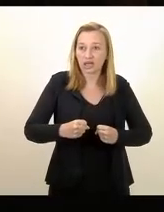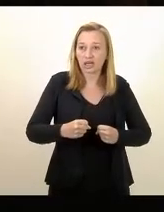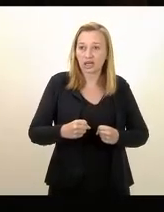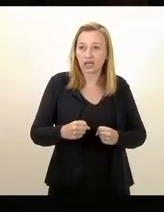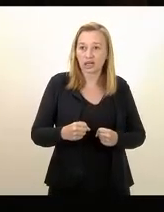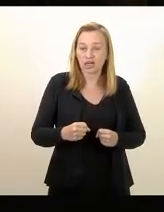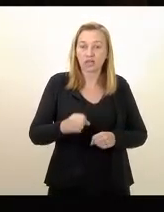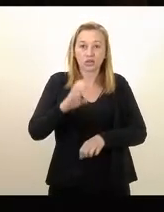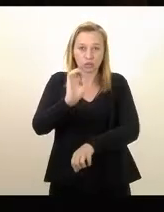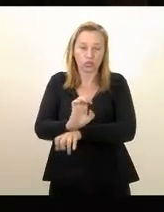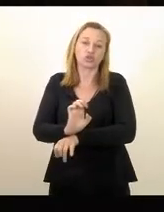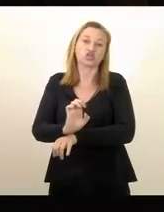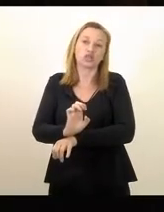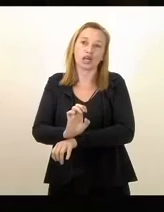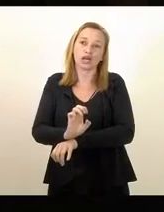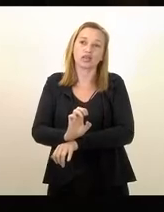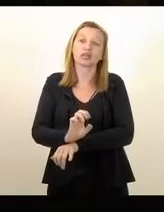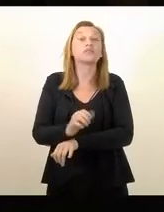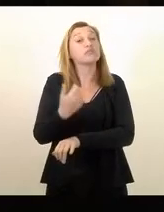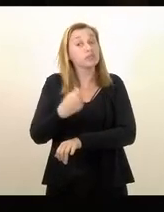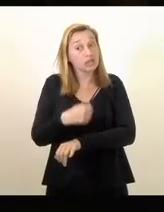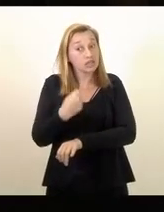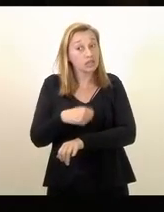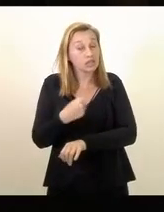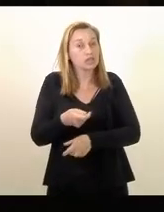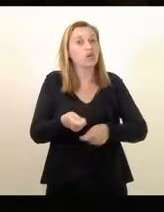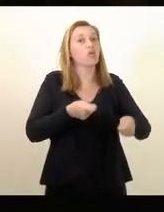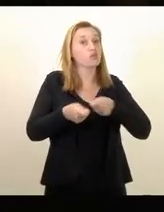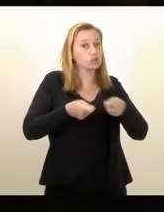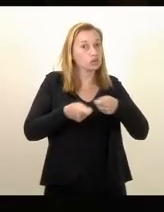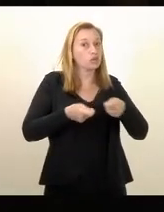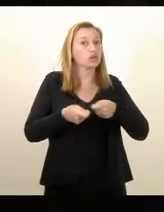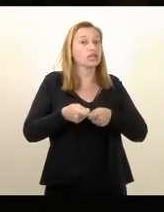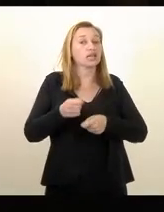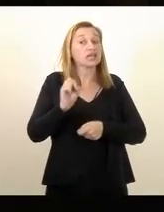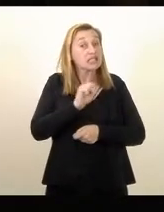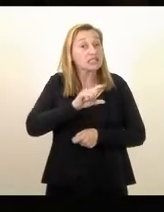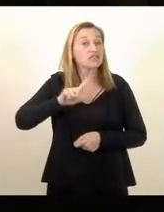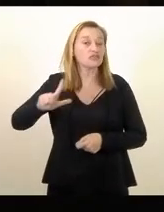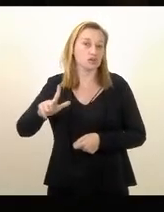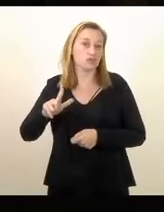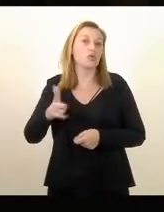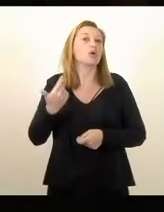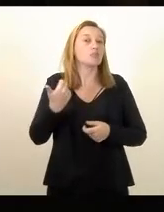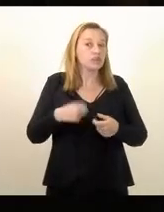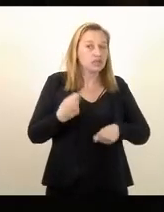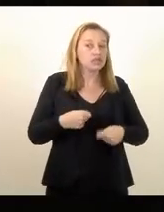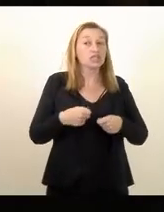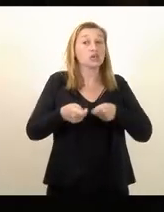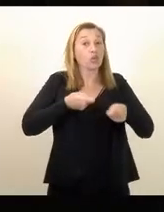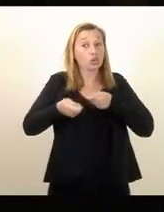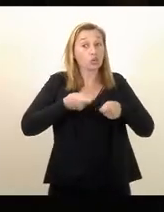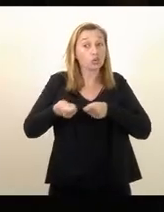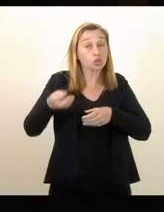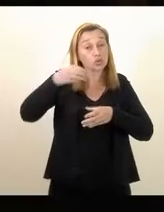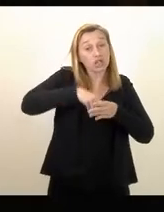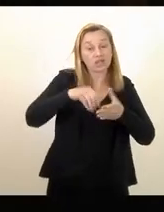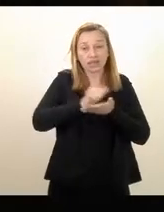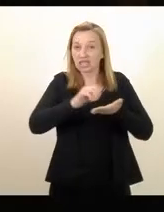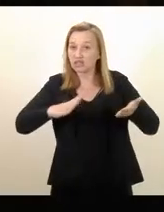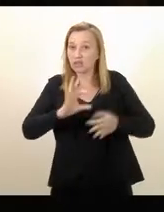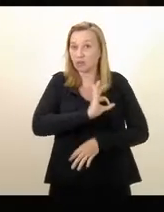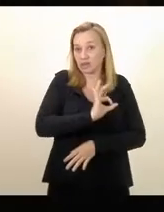do estado ela tem que ter controle civil ela tem que ter um controle externo das atividades